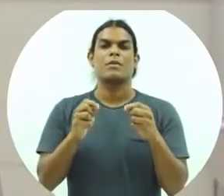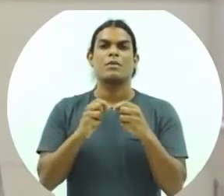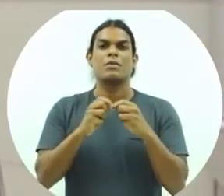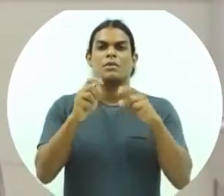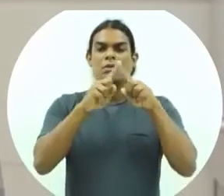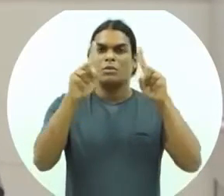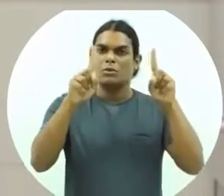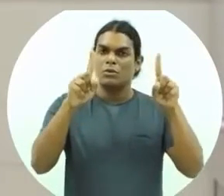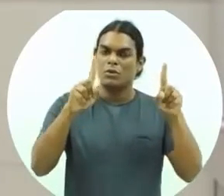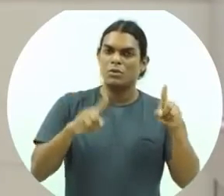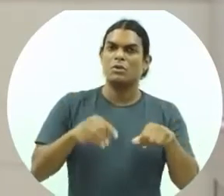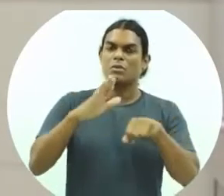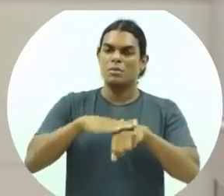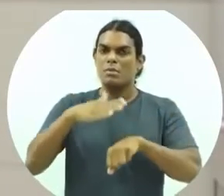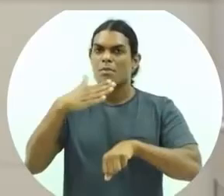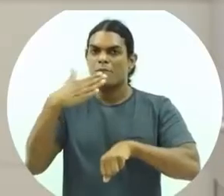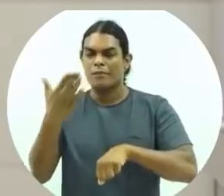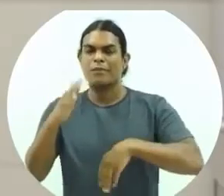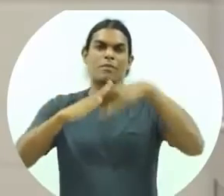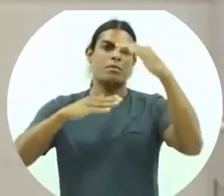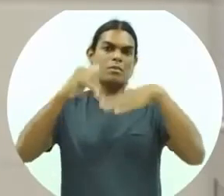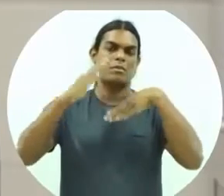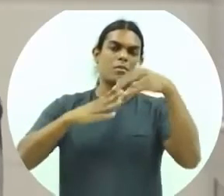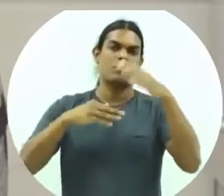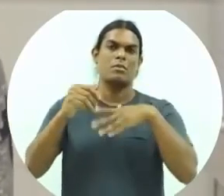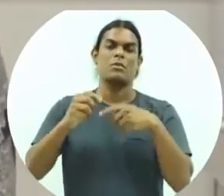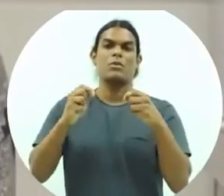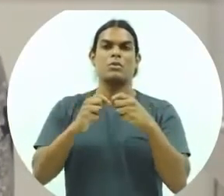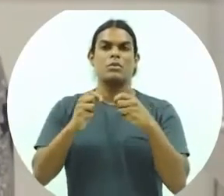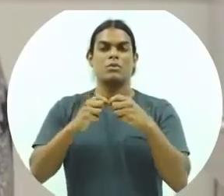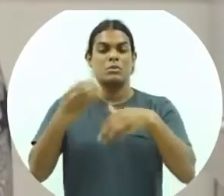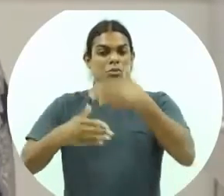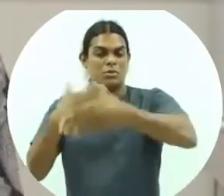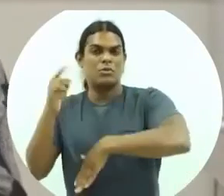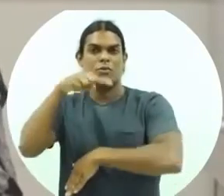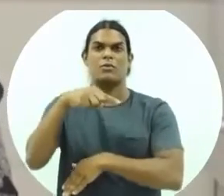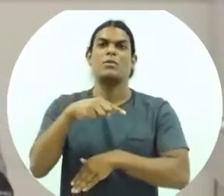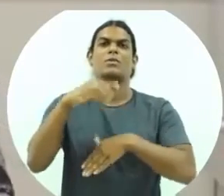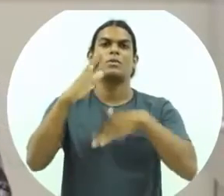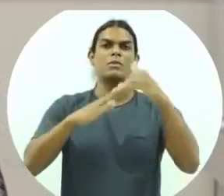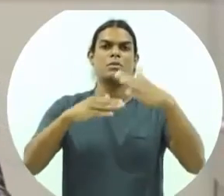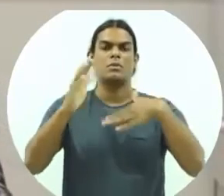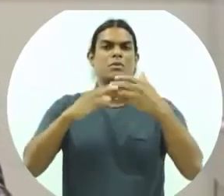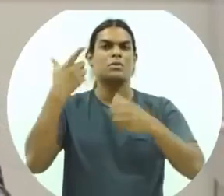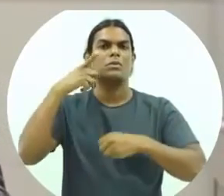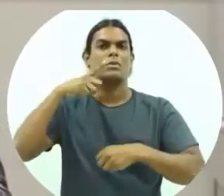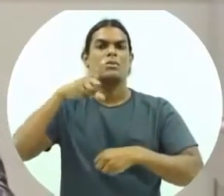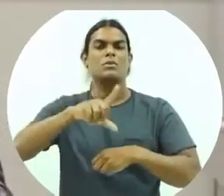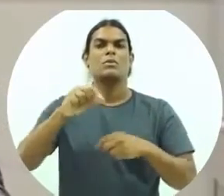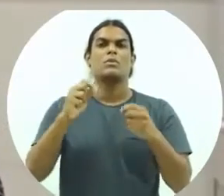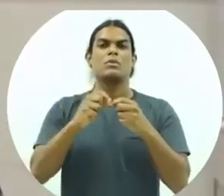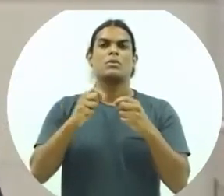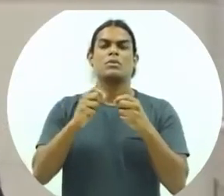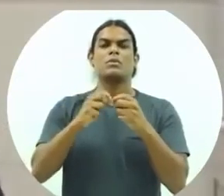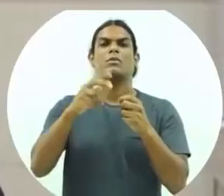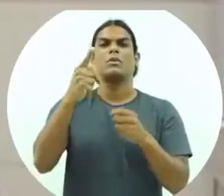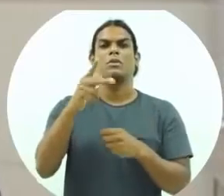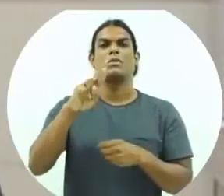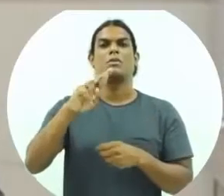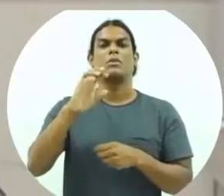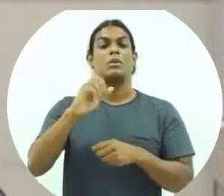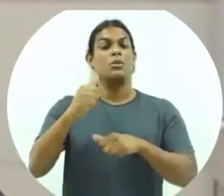melhoria profissional. Ou seja, a partir do momento que eu desenvolvo esse profissional, eu consigo fazer com que